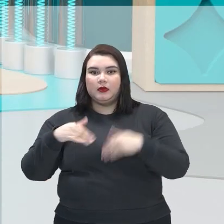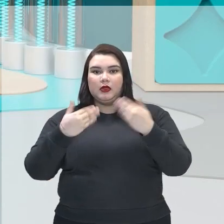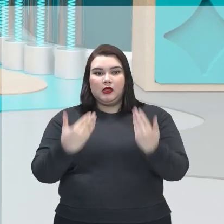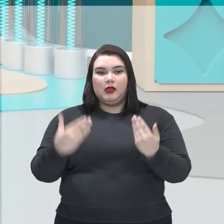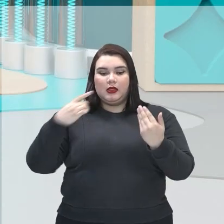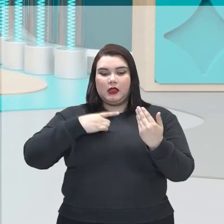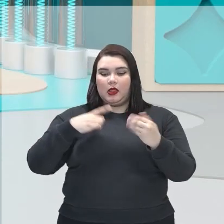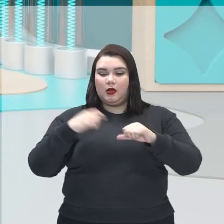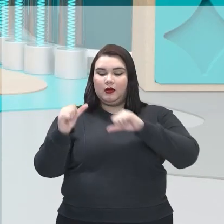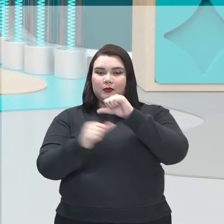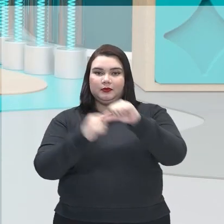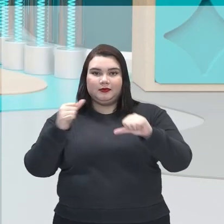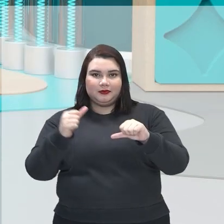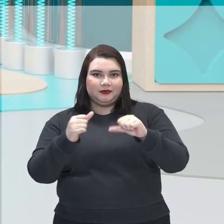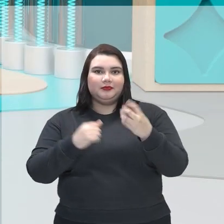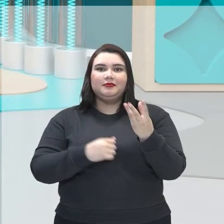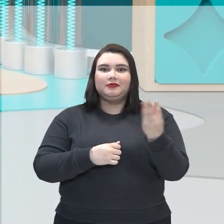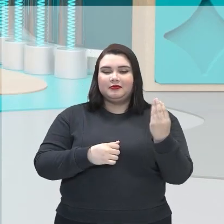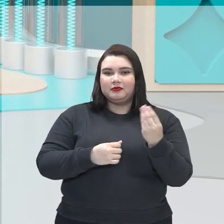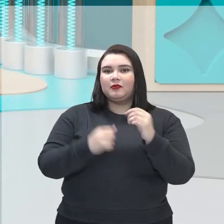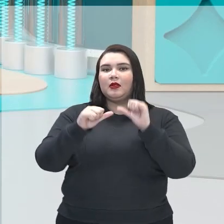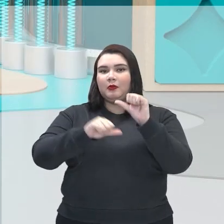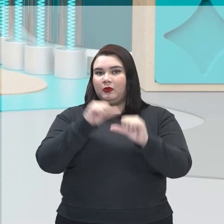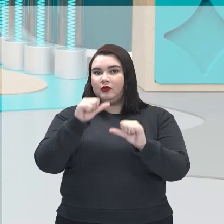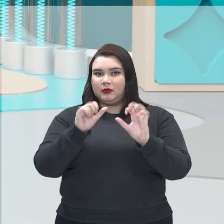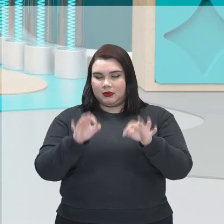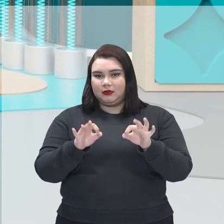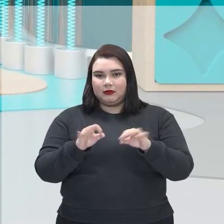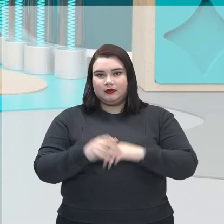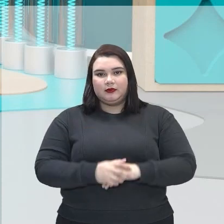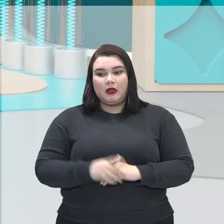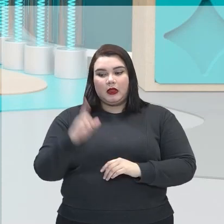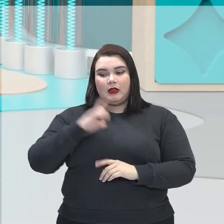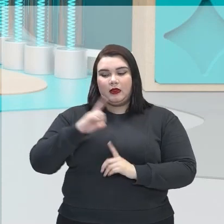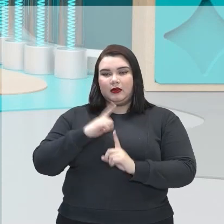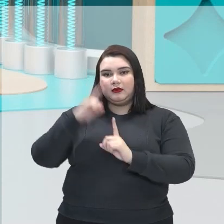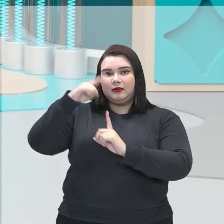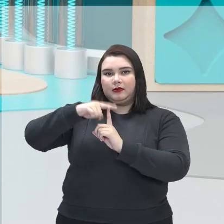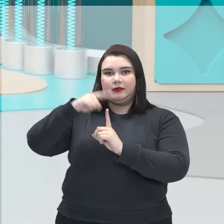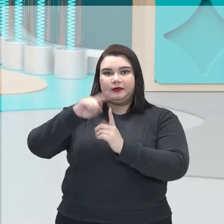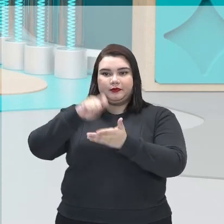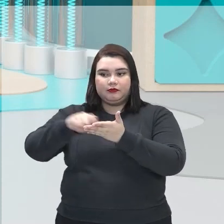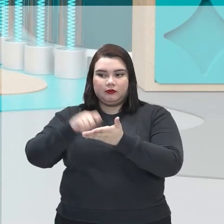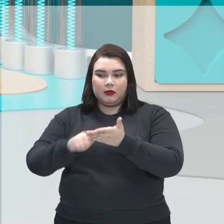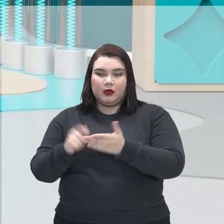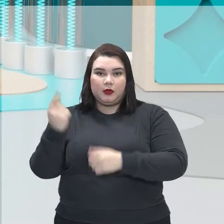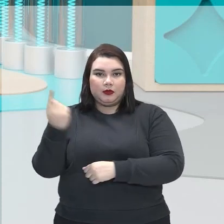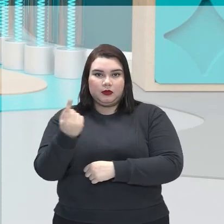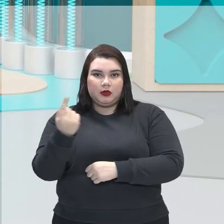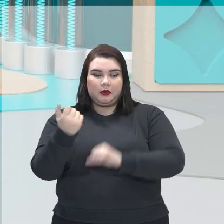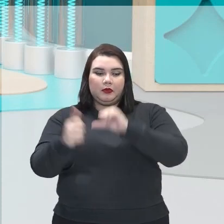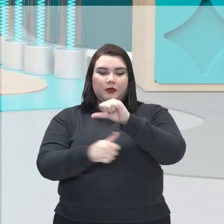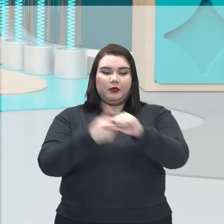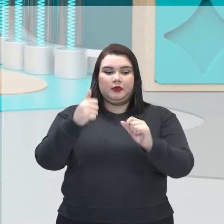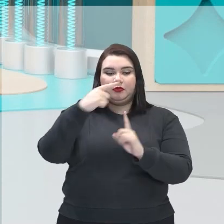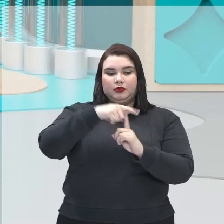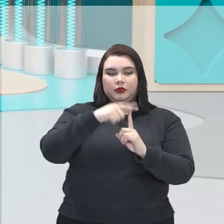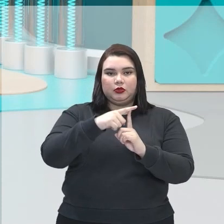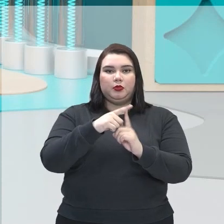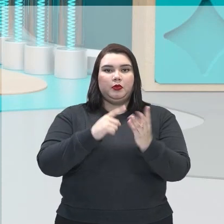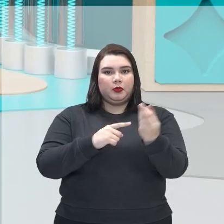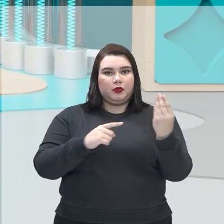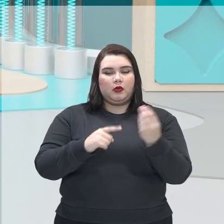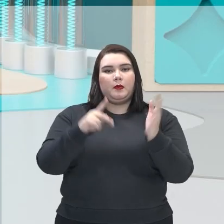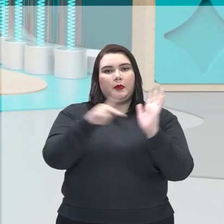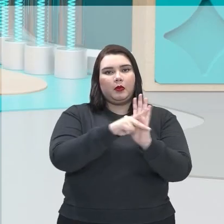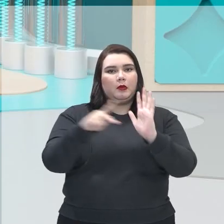vão para o plural, eles mudam, né? Eles possuem uma forma no singular e uma forma no plural. E vocês perceberam